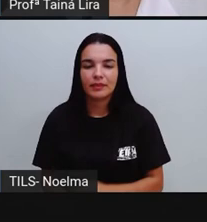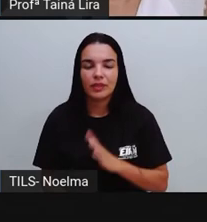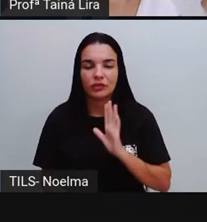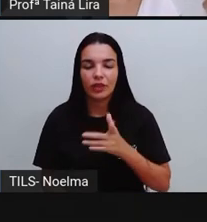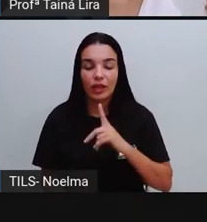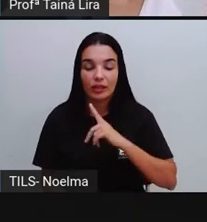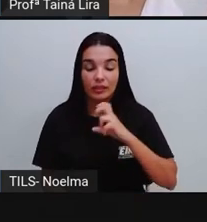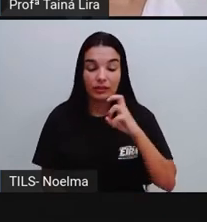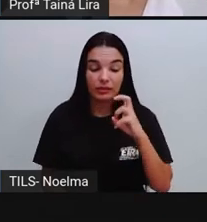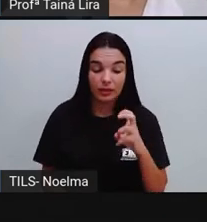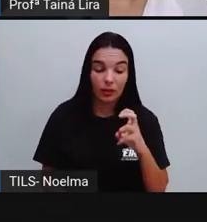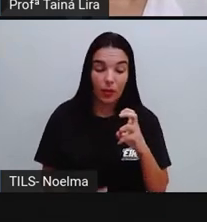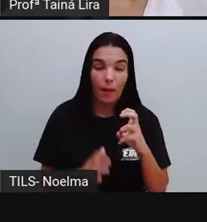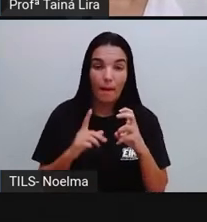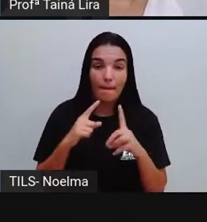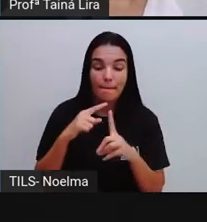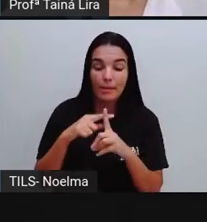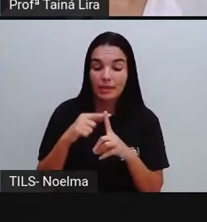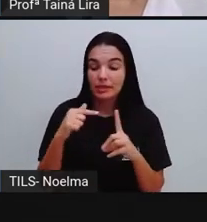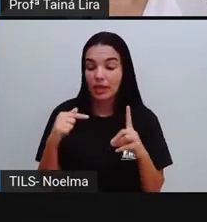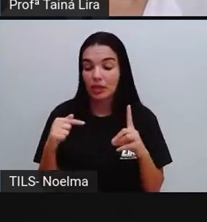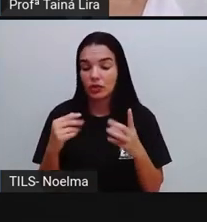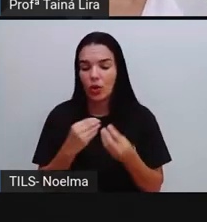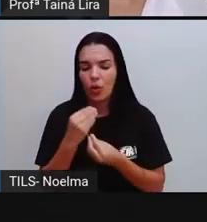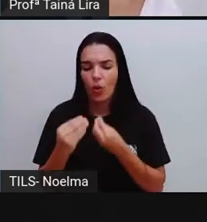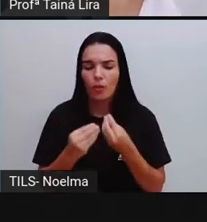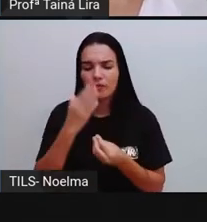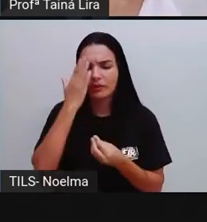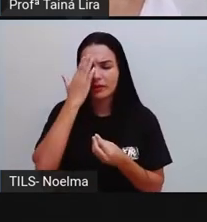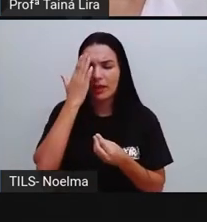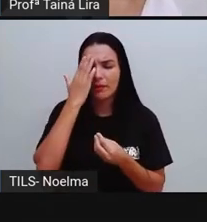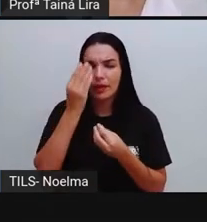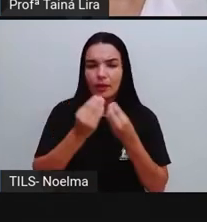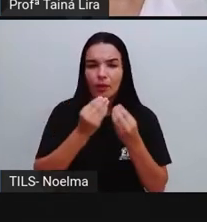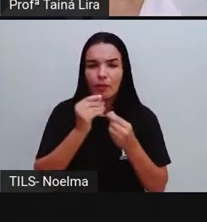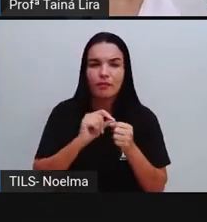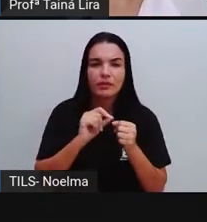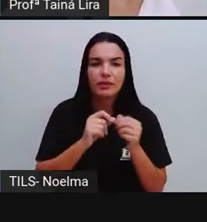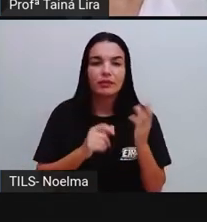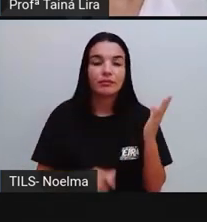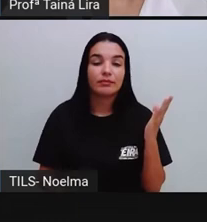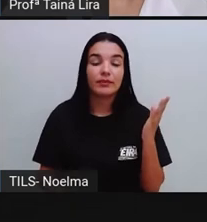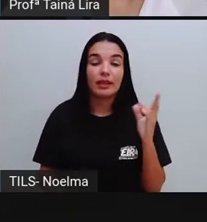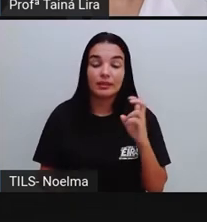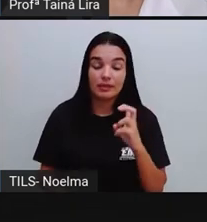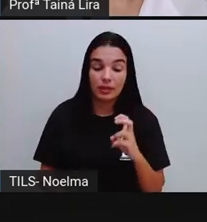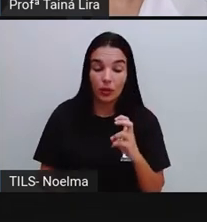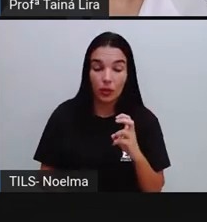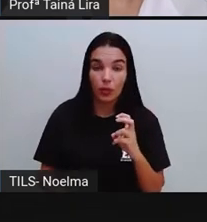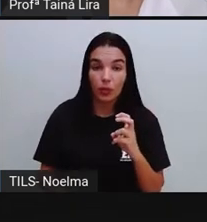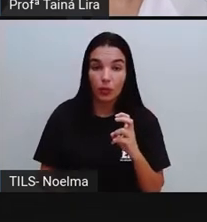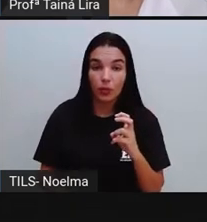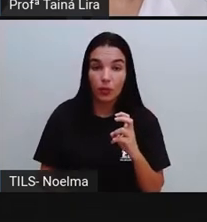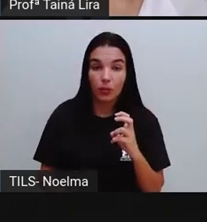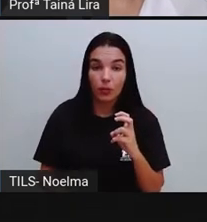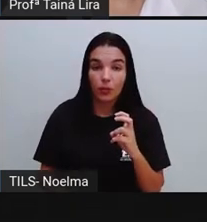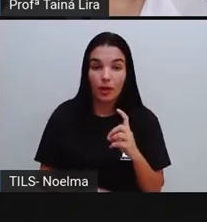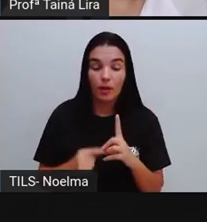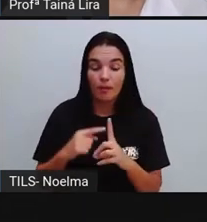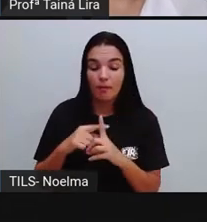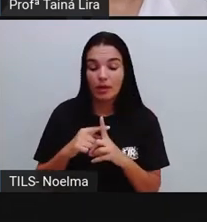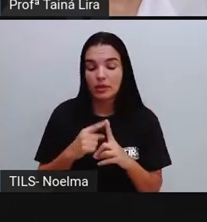alunos, agora eu coloquei mais 7. Como é que eu posso saber, Pro, quantos alunos tem? Eu peguei os 5 que eu já tinha e